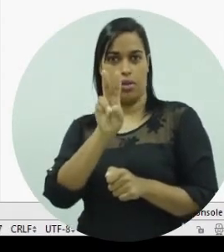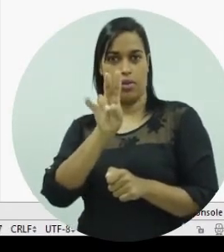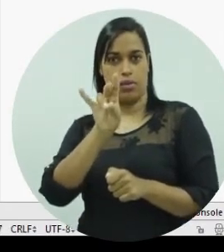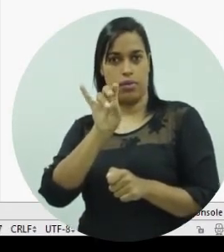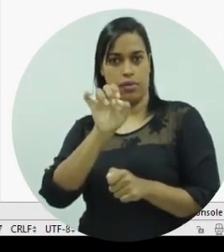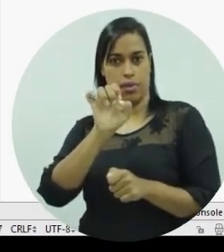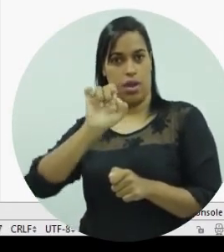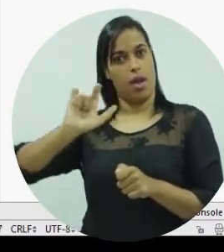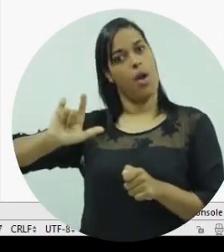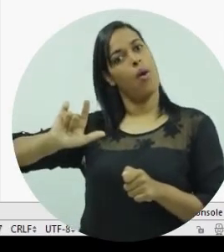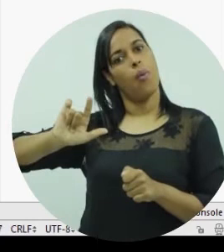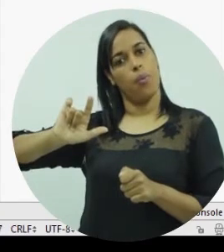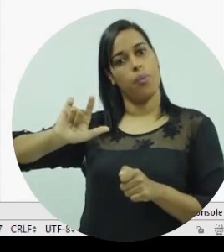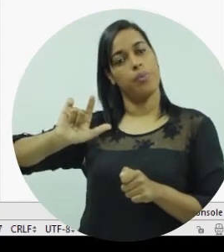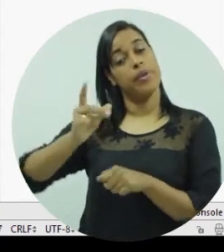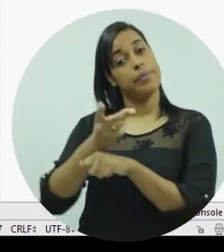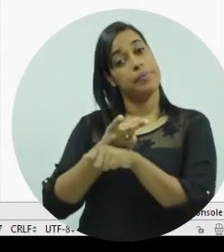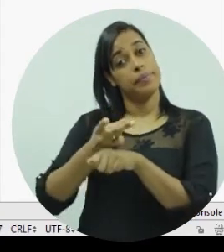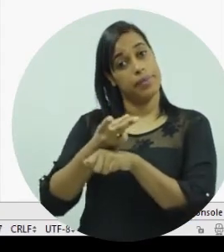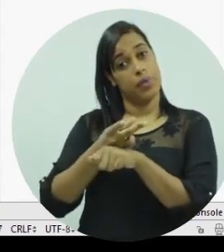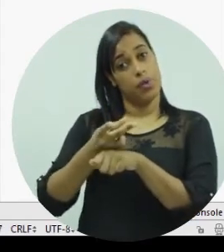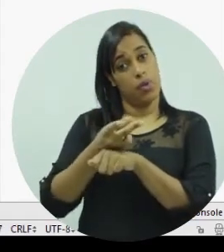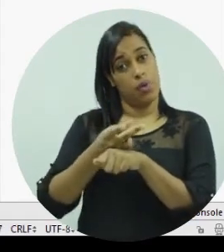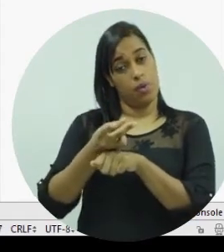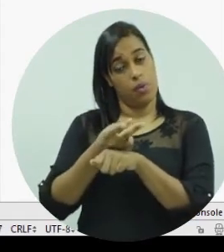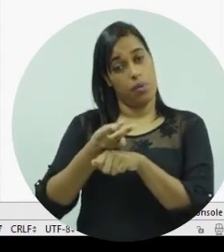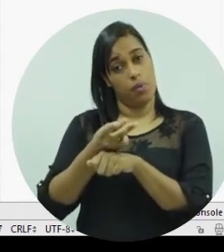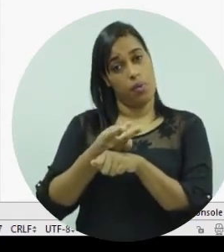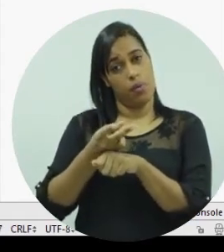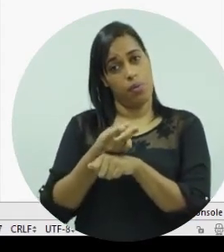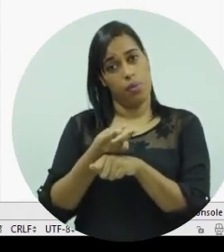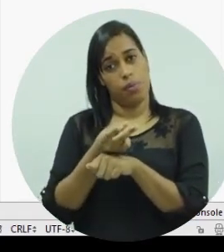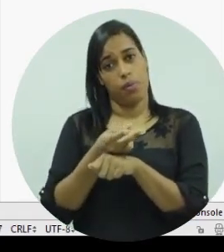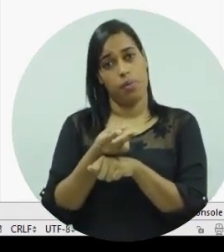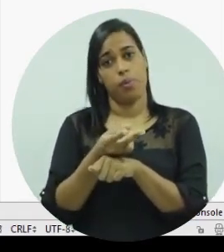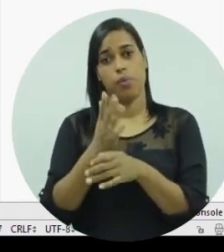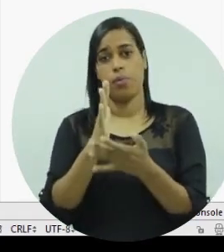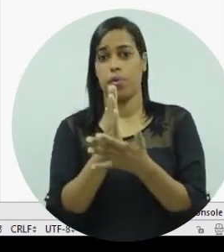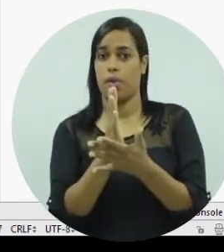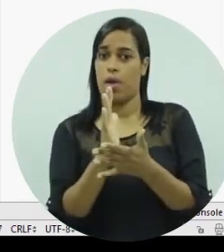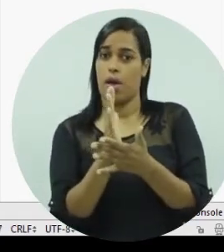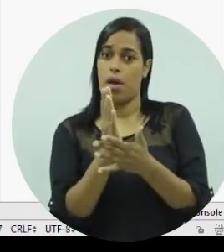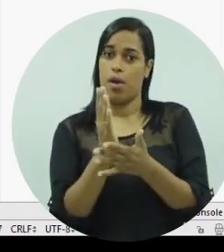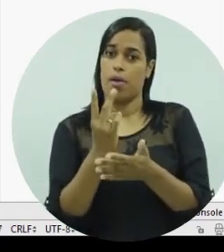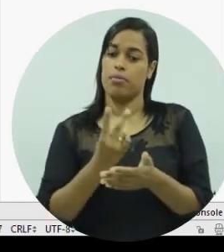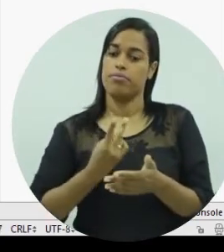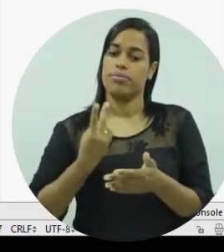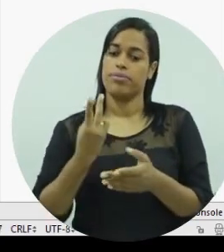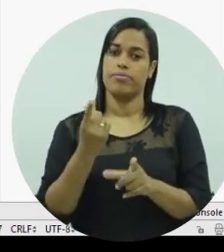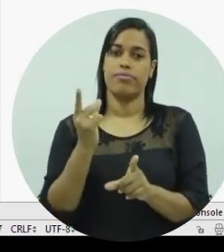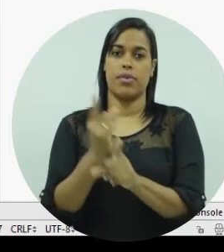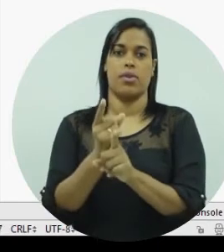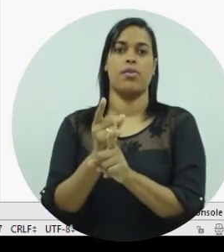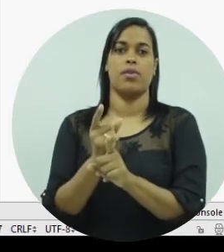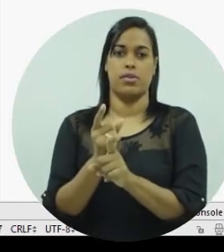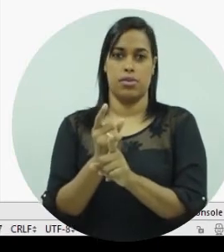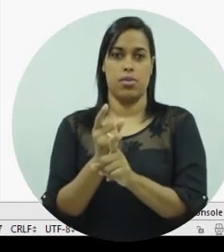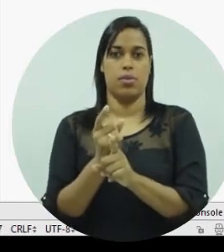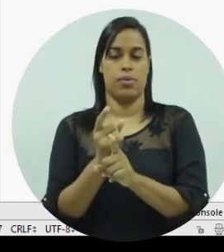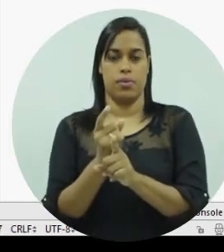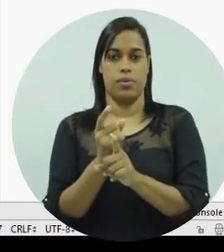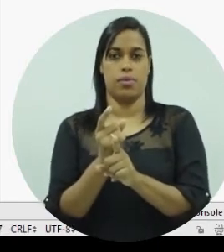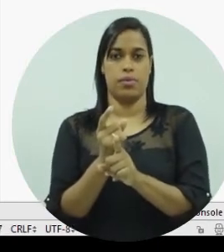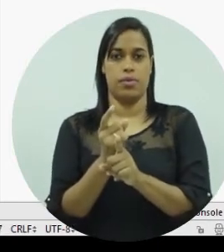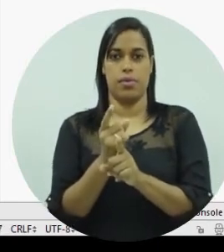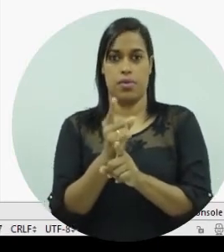FindViewById, ele procura na view um determinado ID, identificador. Só que a gente não